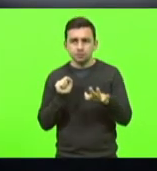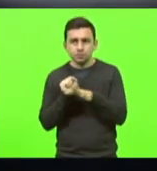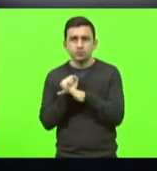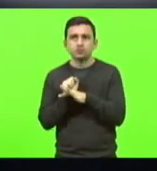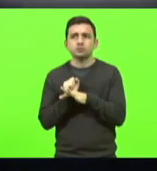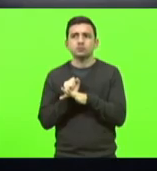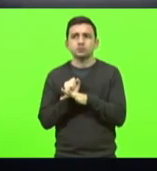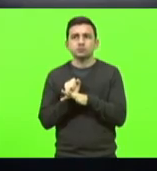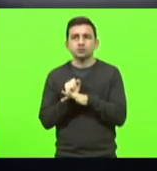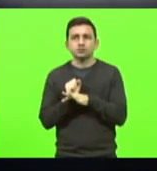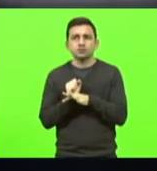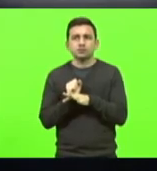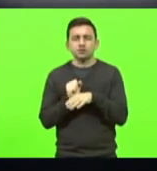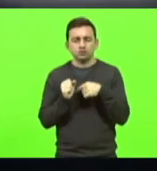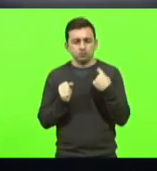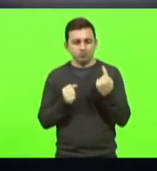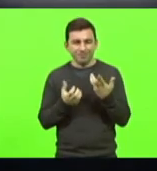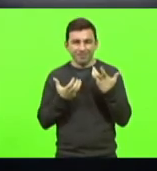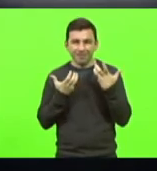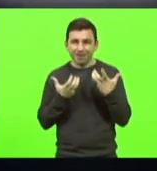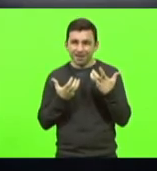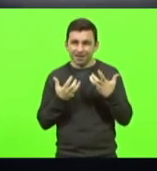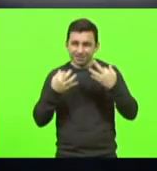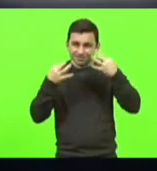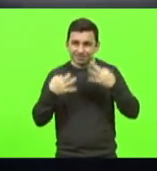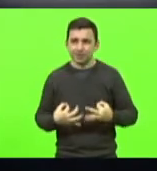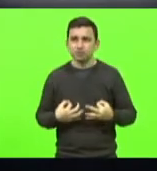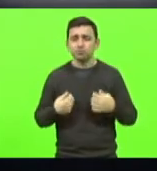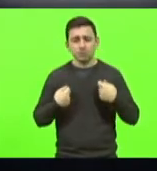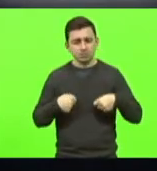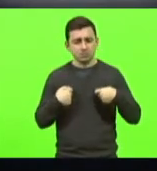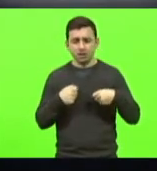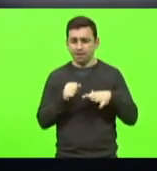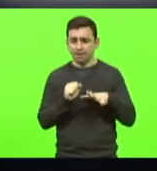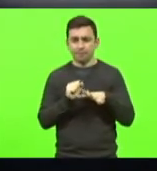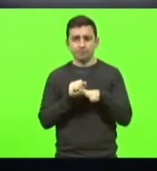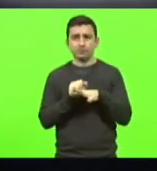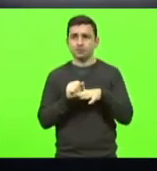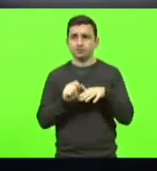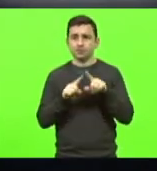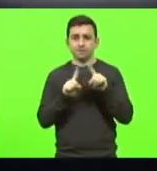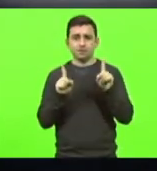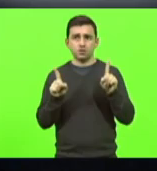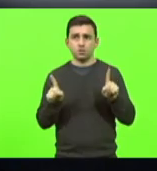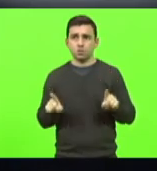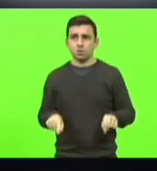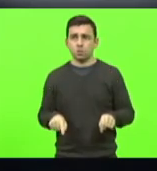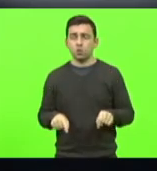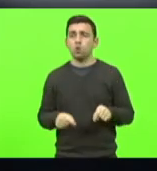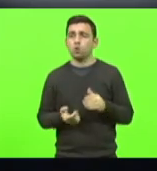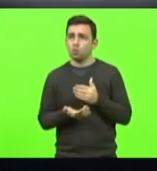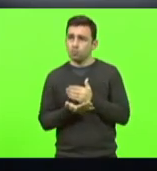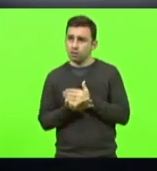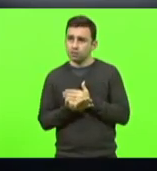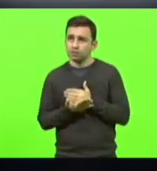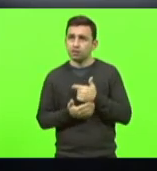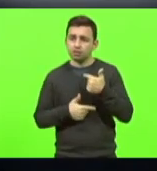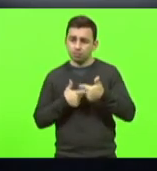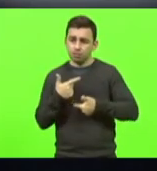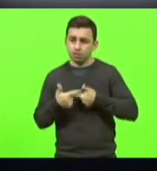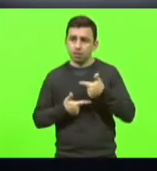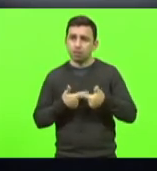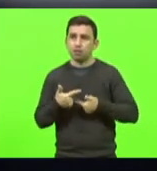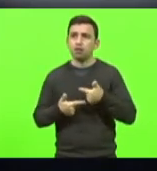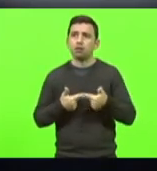é feita de modo que a gente quer nós temos que dar garantia para esses servidores e poder exercer a sua actividade